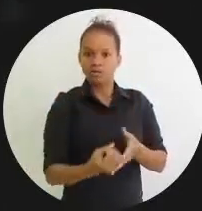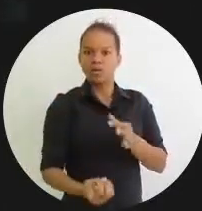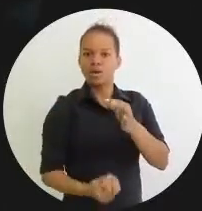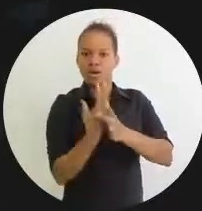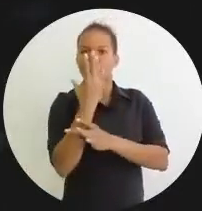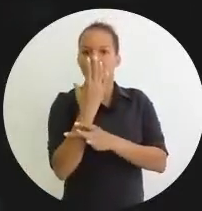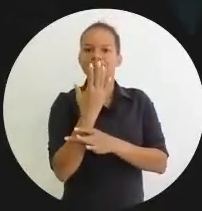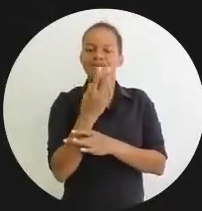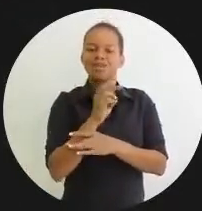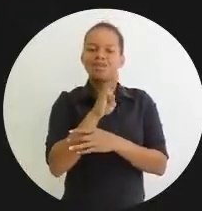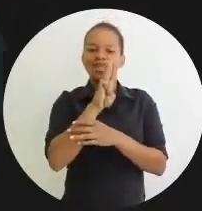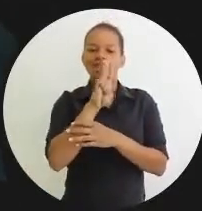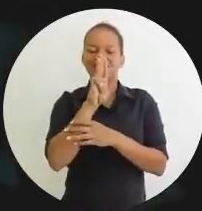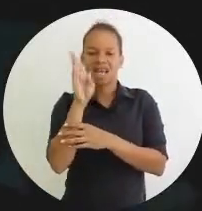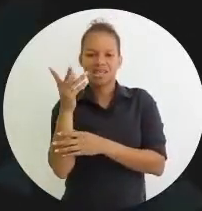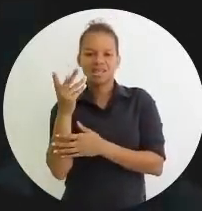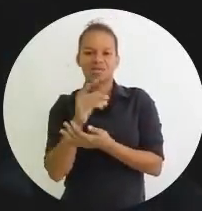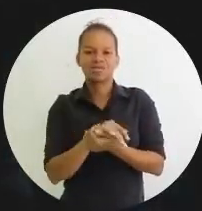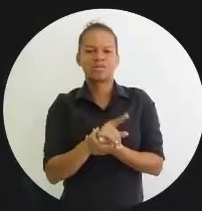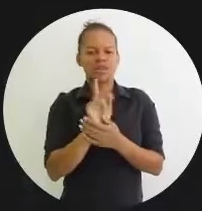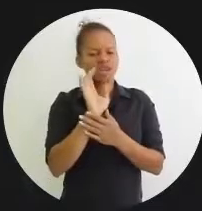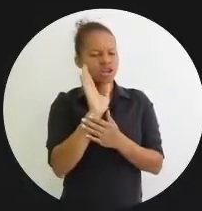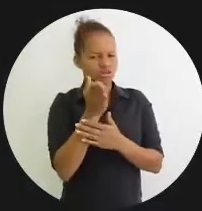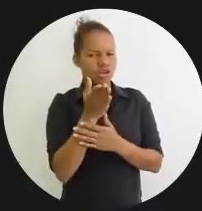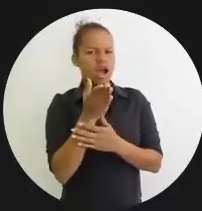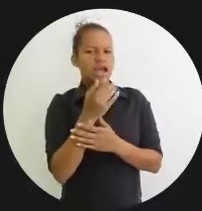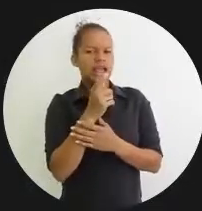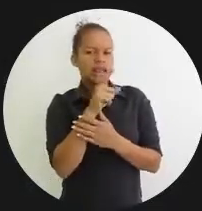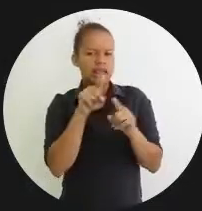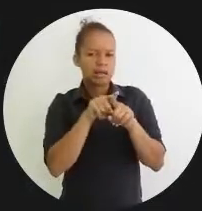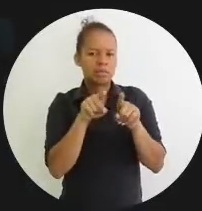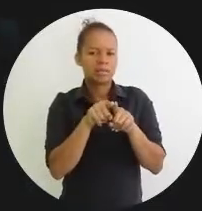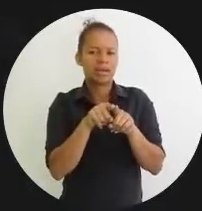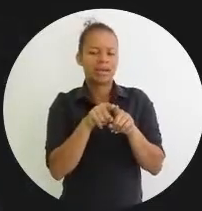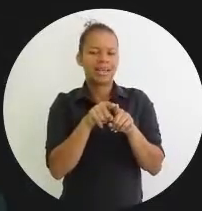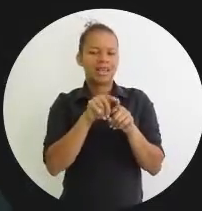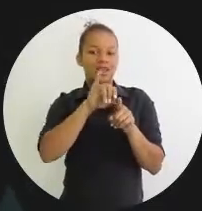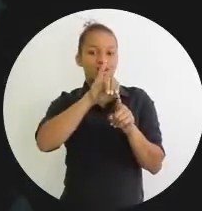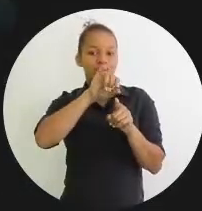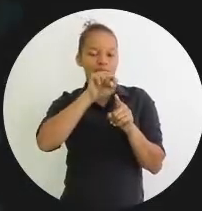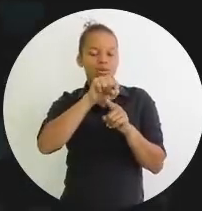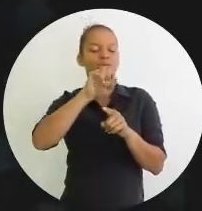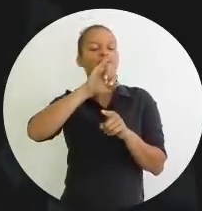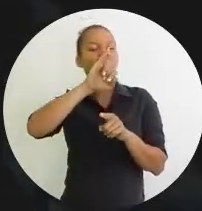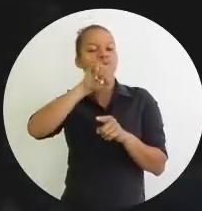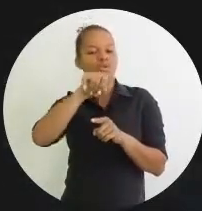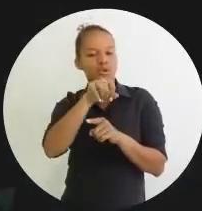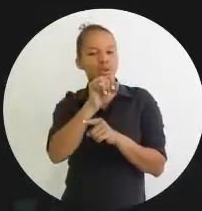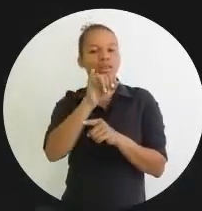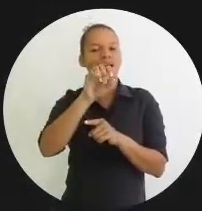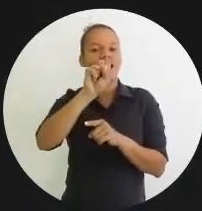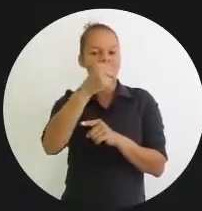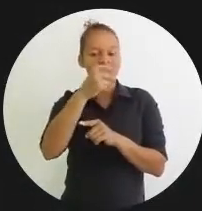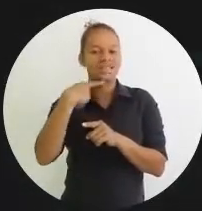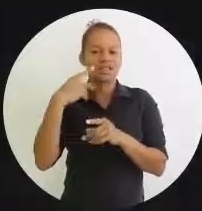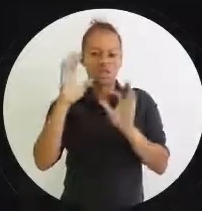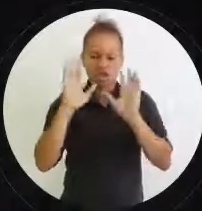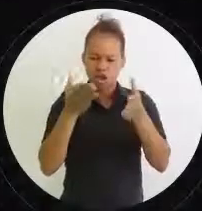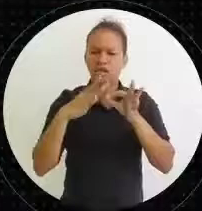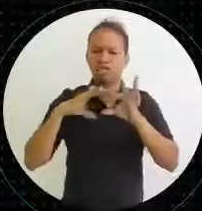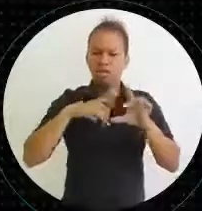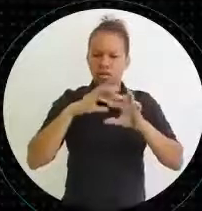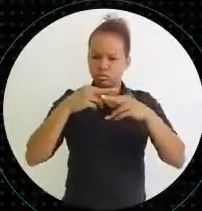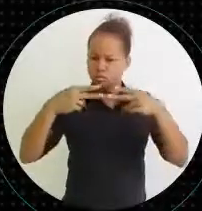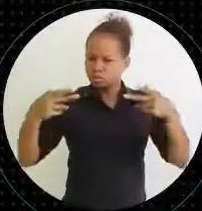de ícones facilmente. E temos o JavaScript, que é o Bootstrap.js, que são os efeitos prontos para